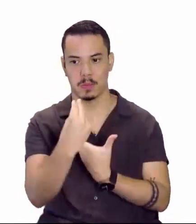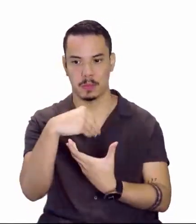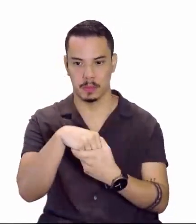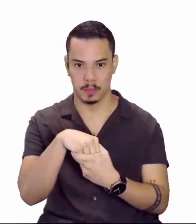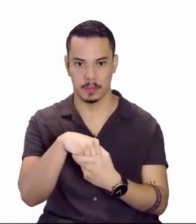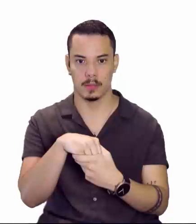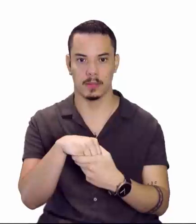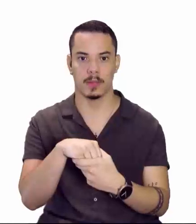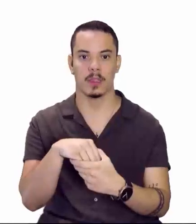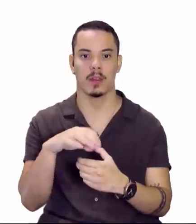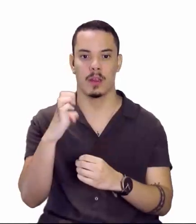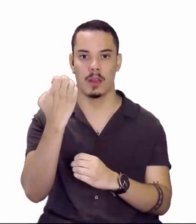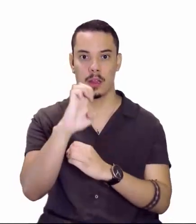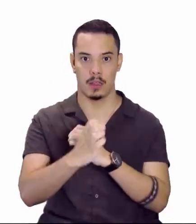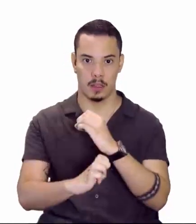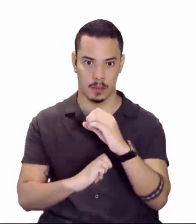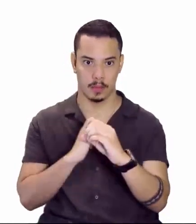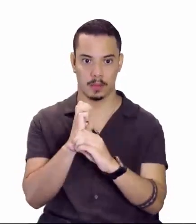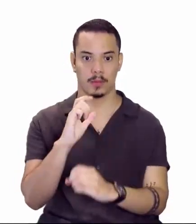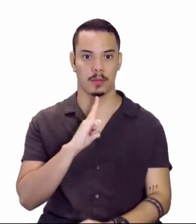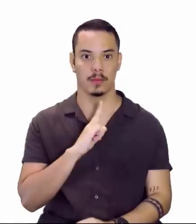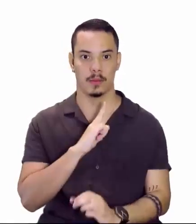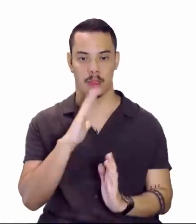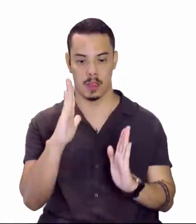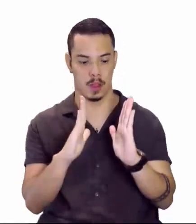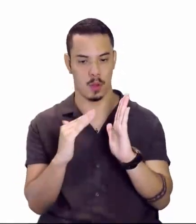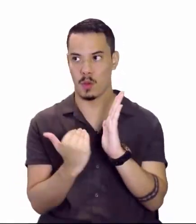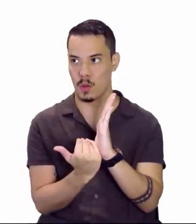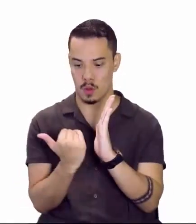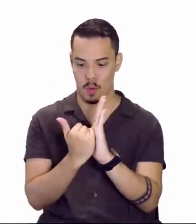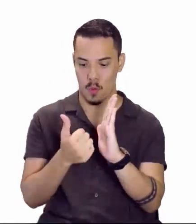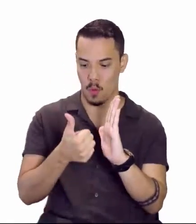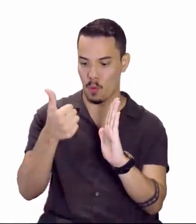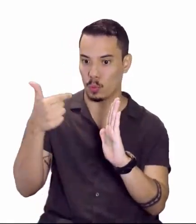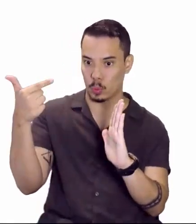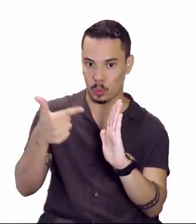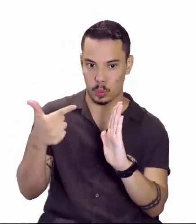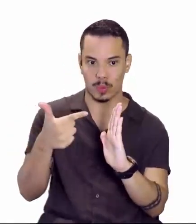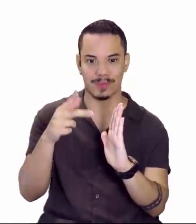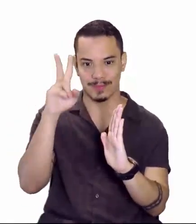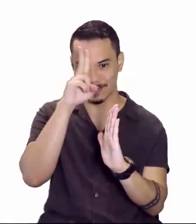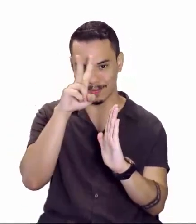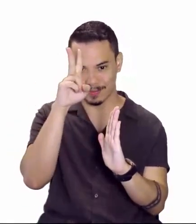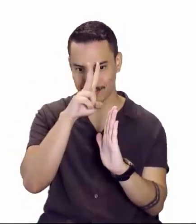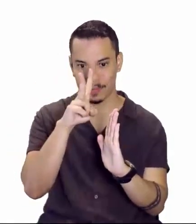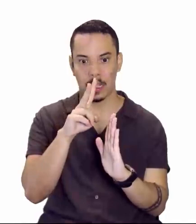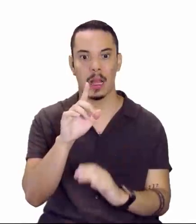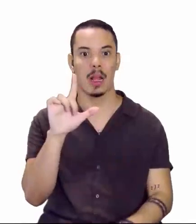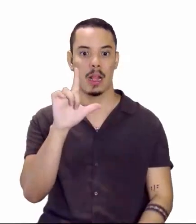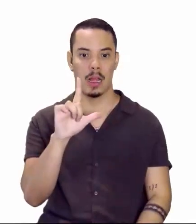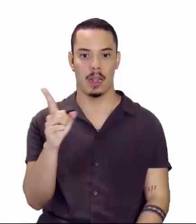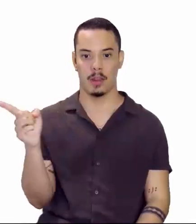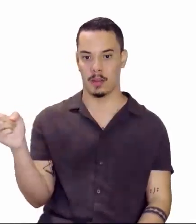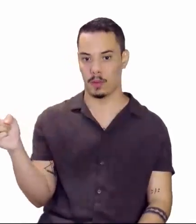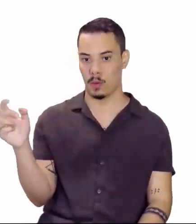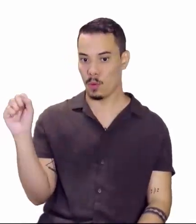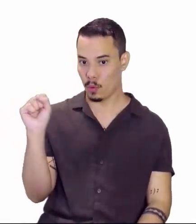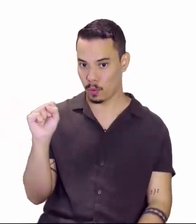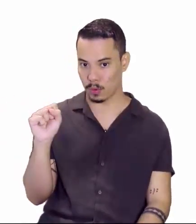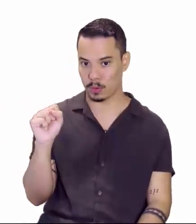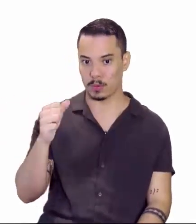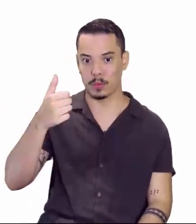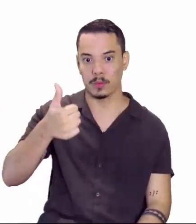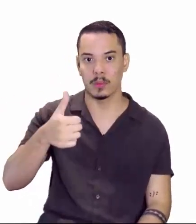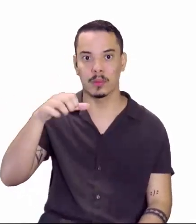sendo a camada K nível 1 com 2 elétrons, a camada L nível 2 com 8 elétrons, camada